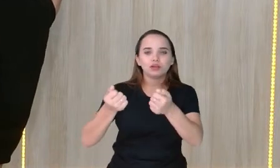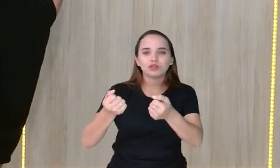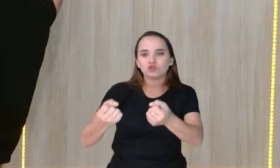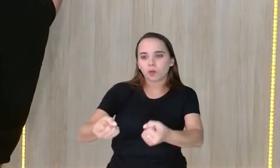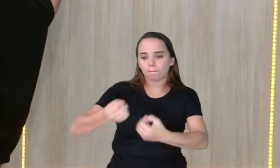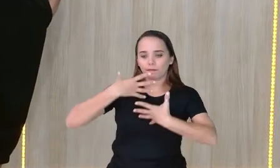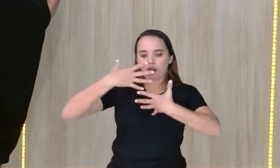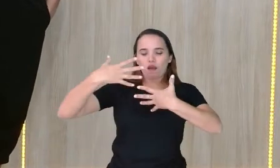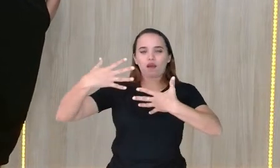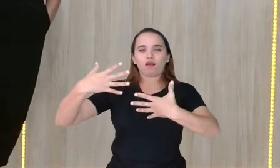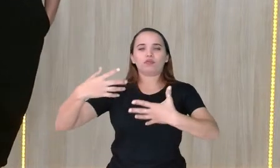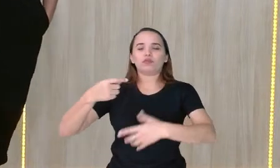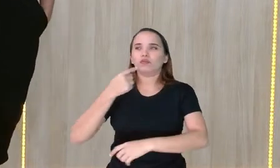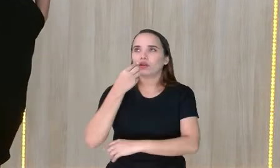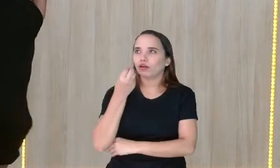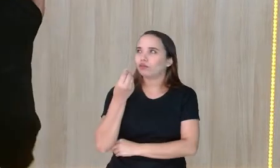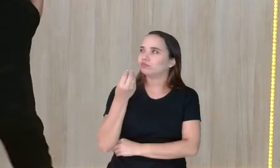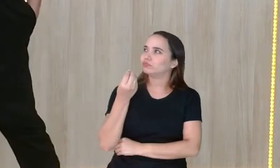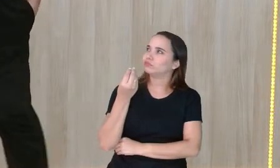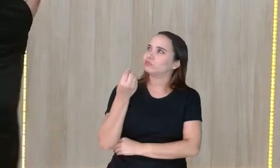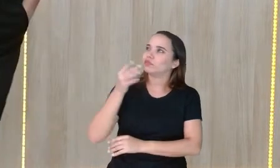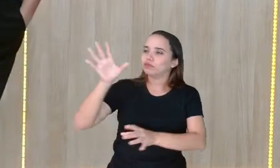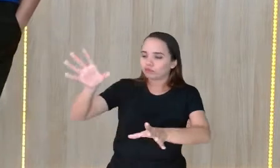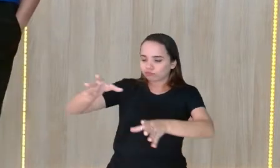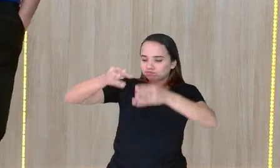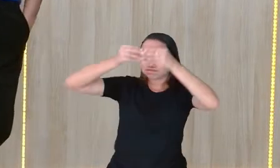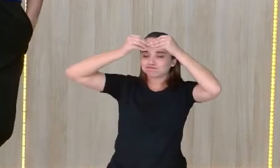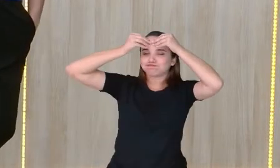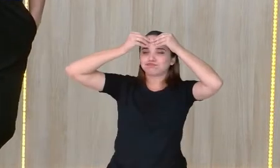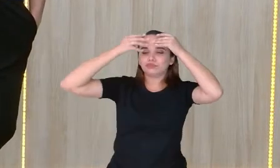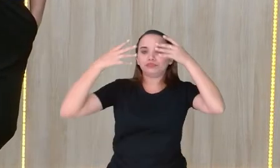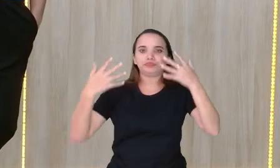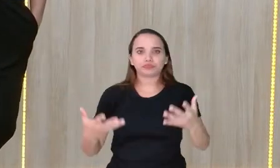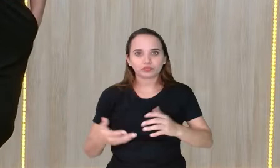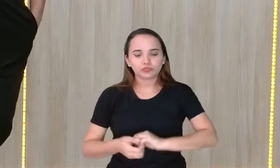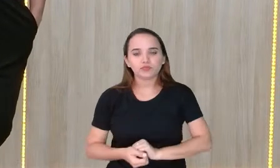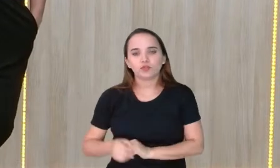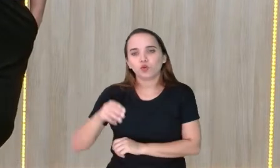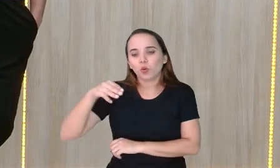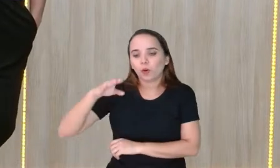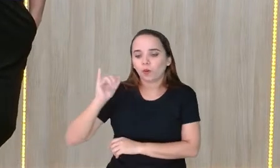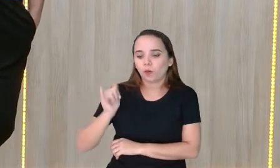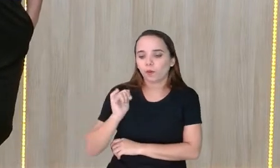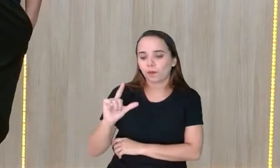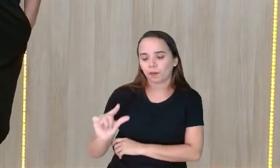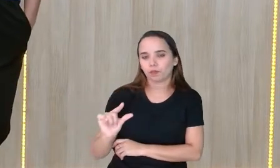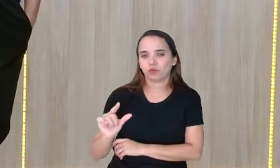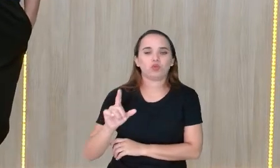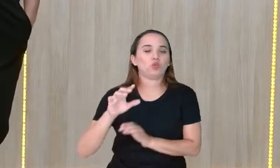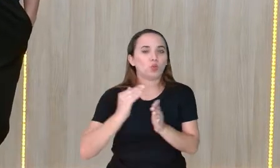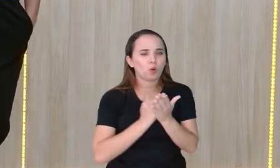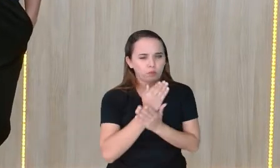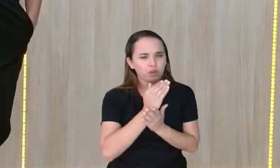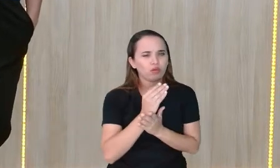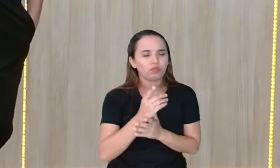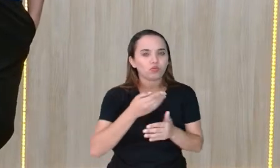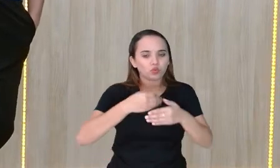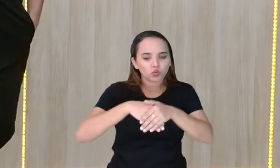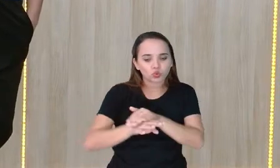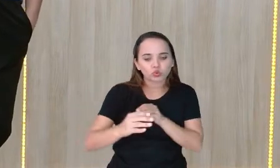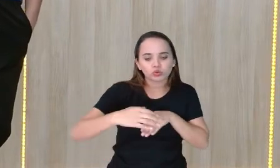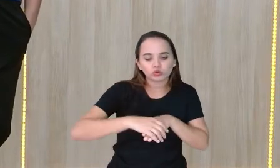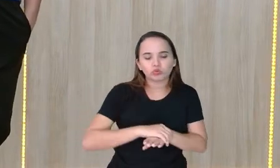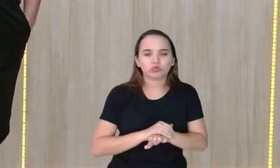você. O mini conto de Ernest Hemingway, do Sapato de Bebê, me fez escrever um mini